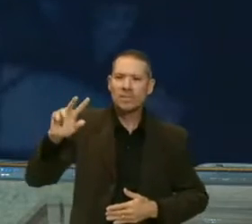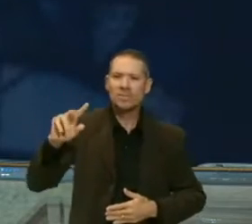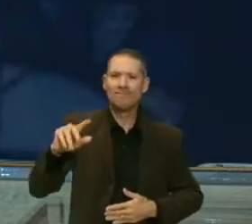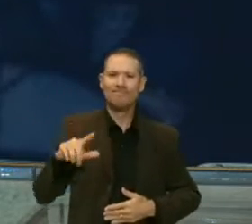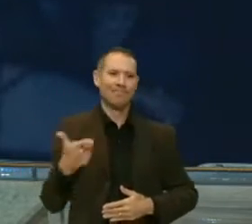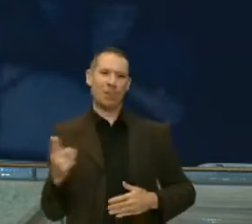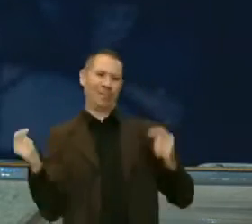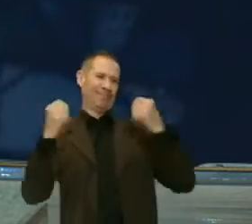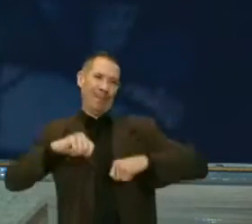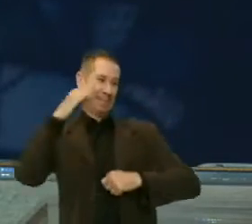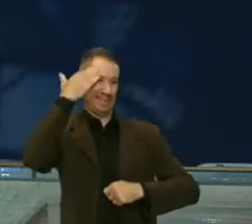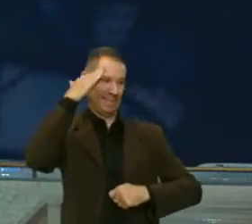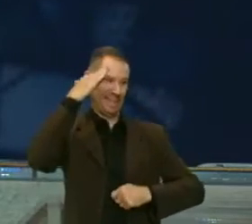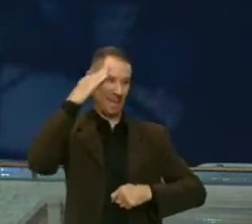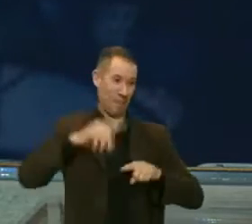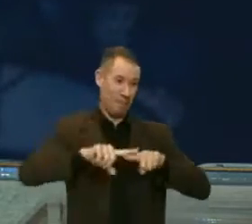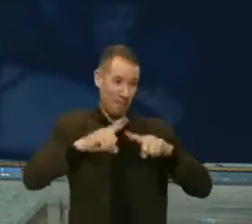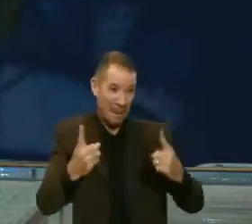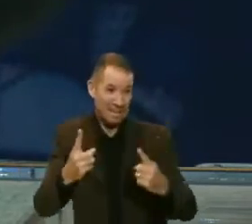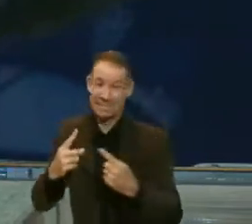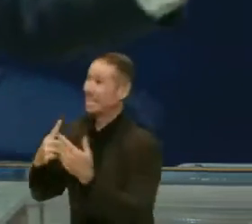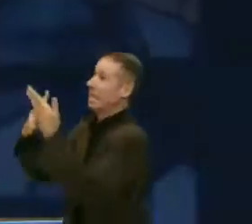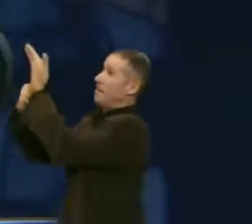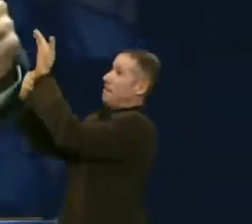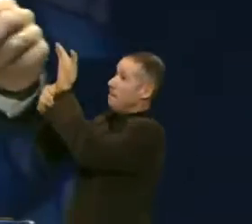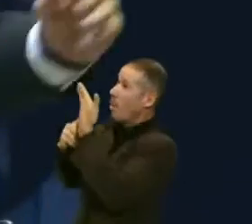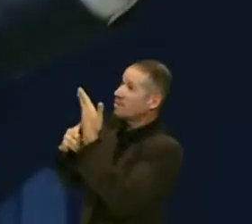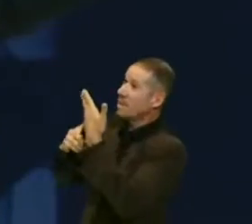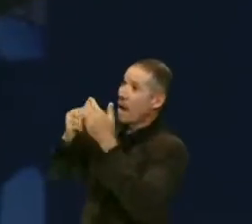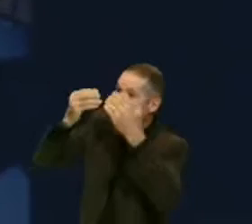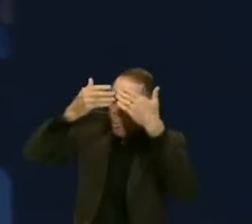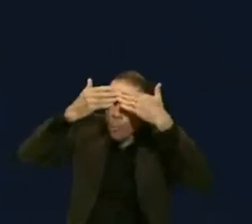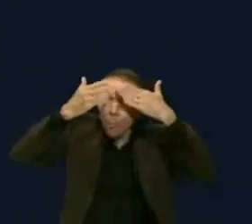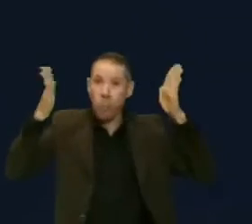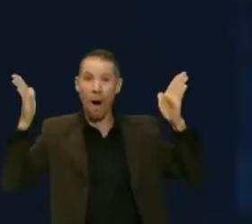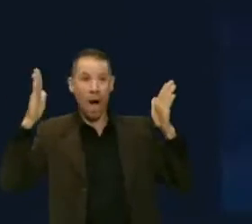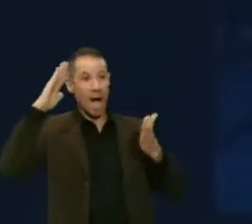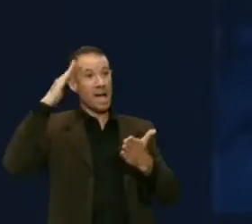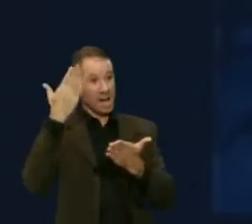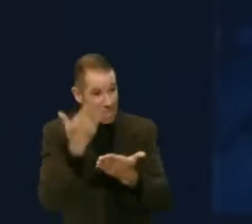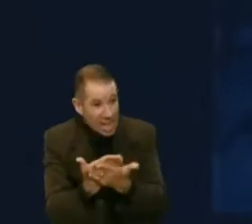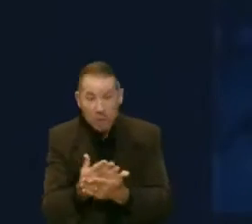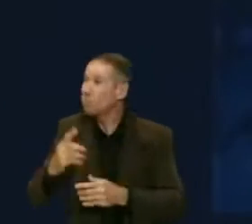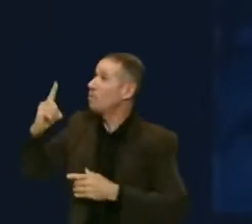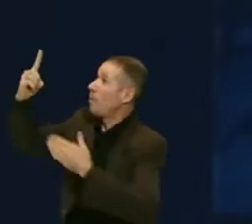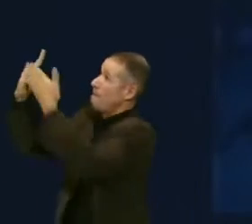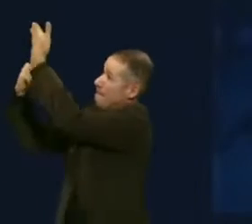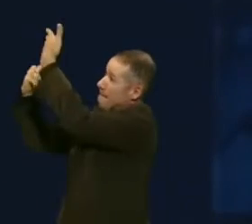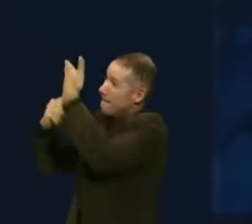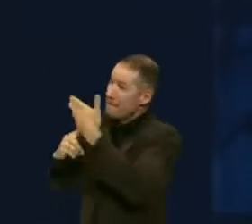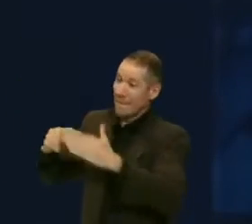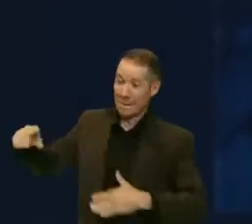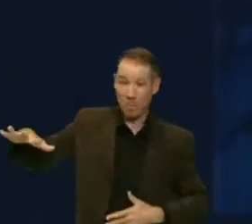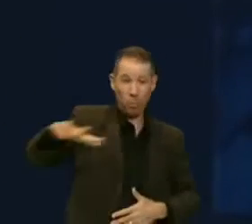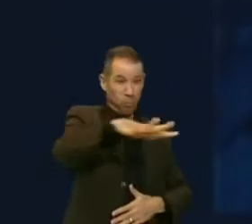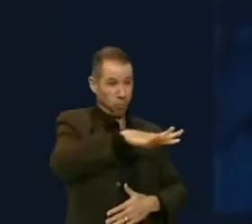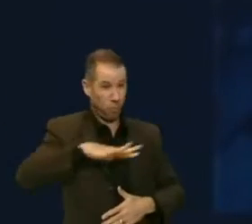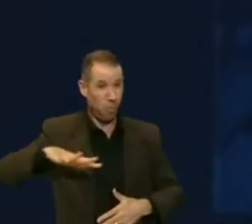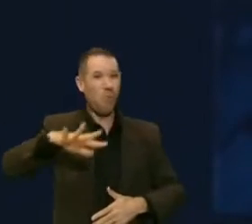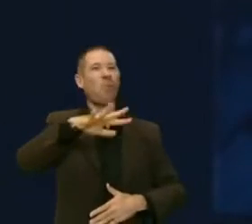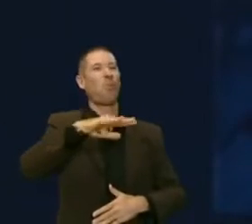entender. Ele traz revelação. Hoje eu creio, Deus vai trazer revelação neste lugar para